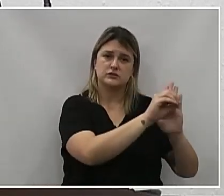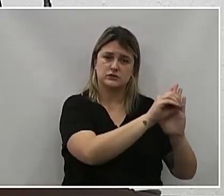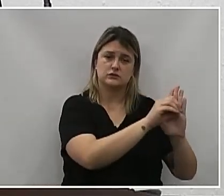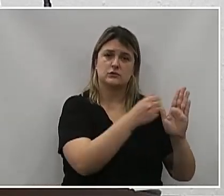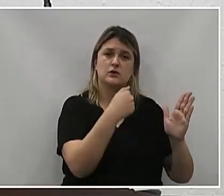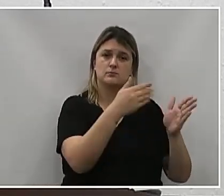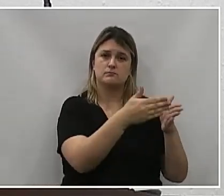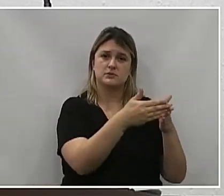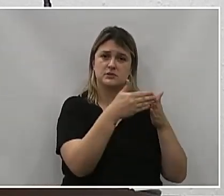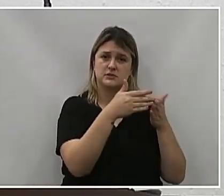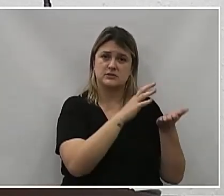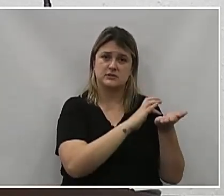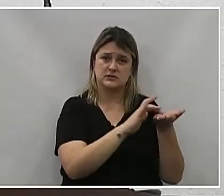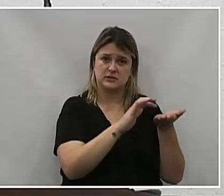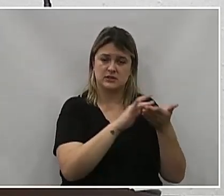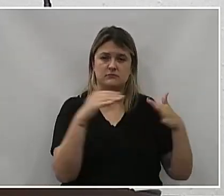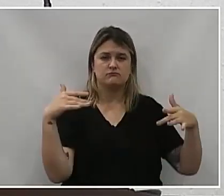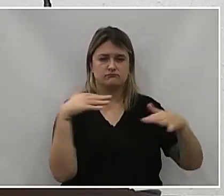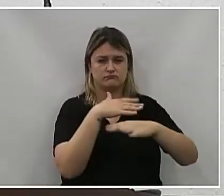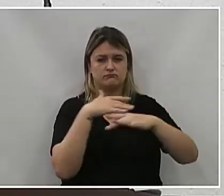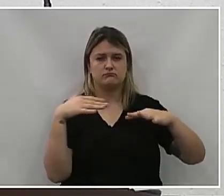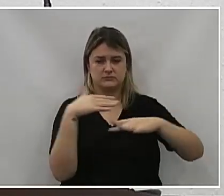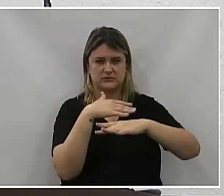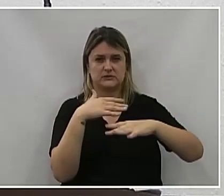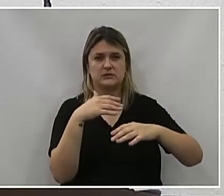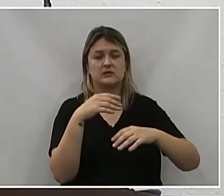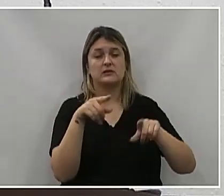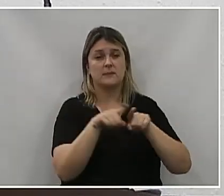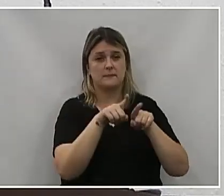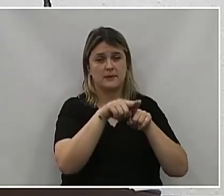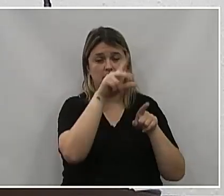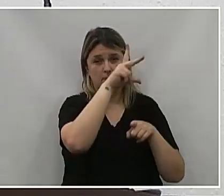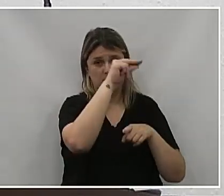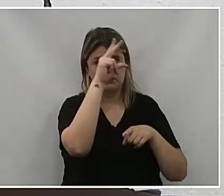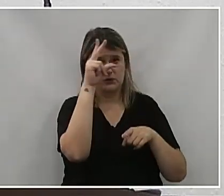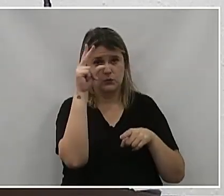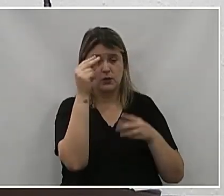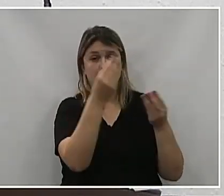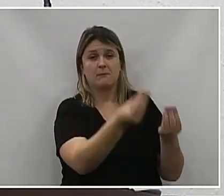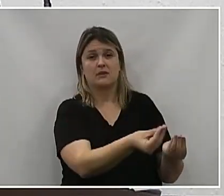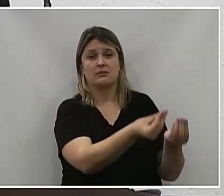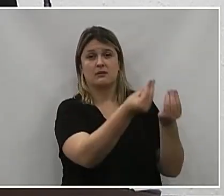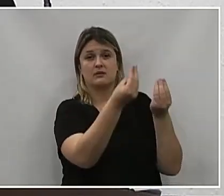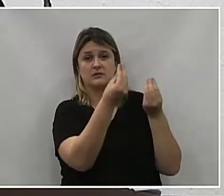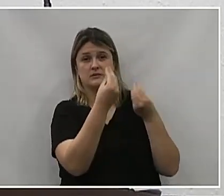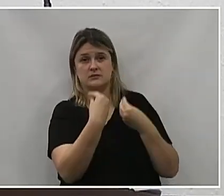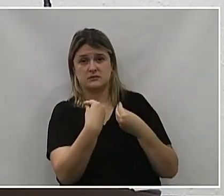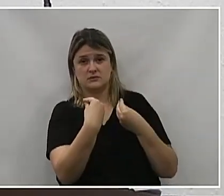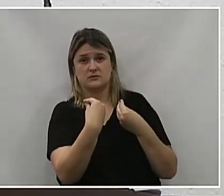pedindo para que a Secretaria de Trânsito e a Prefeitura me encaminhasse